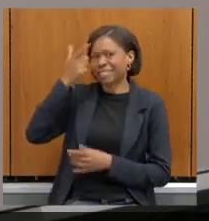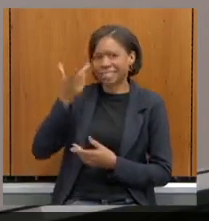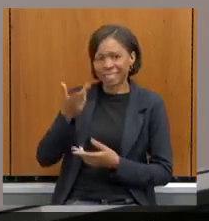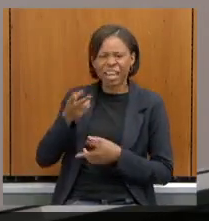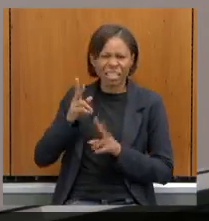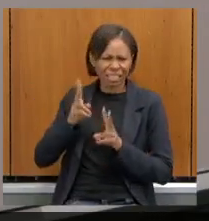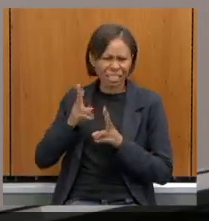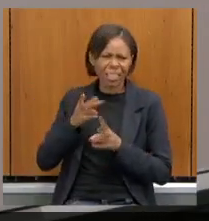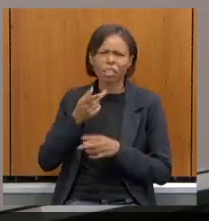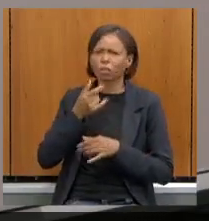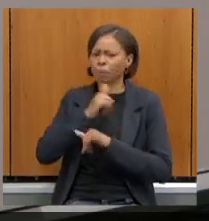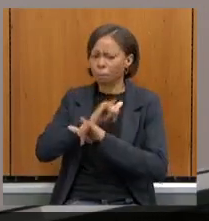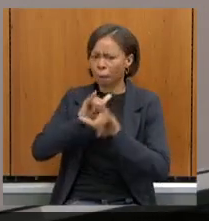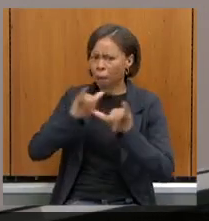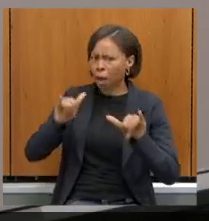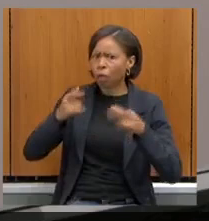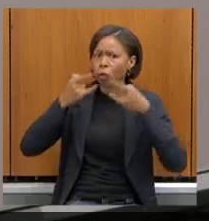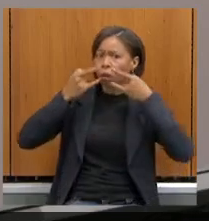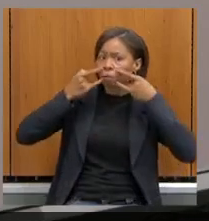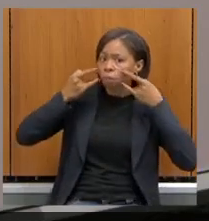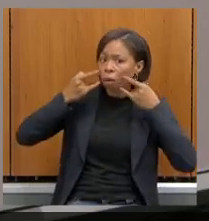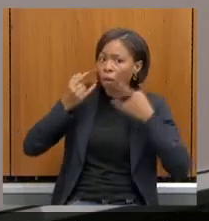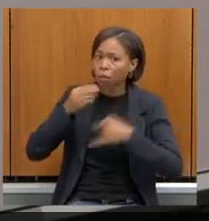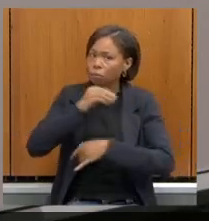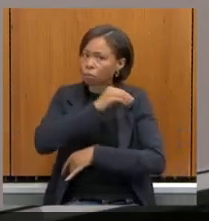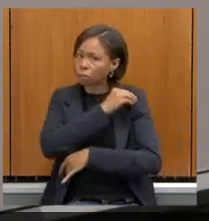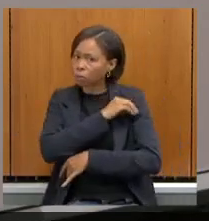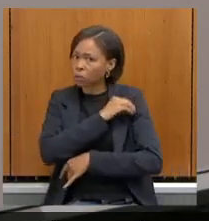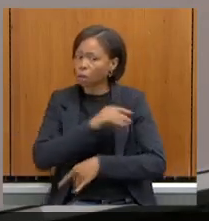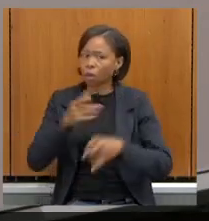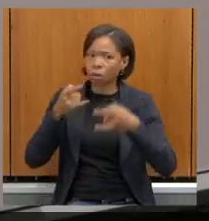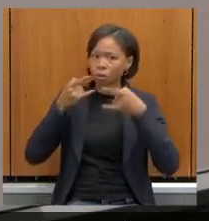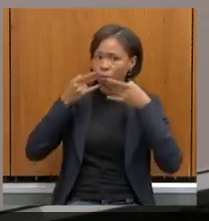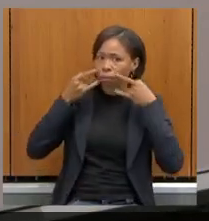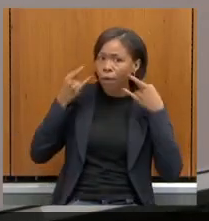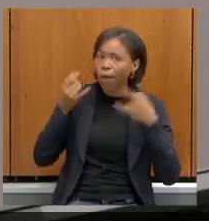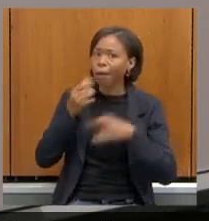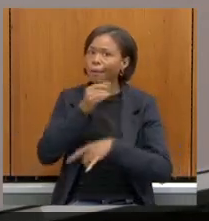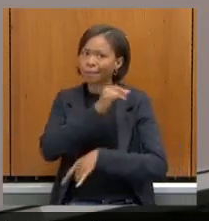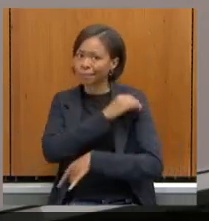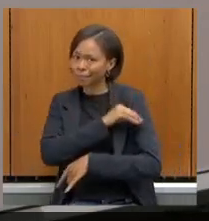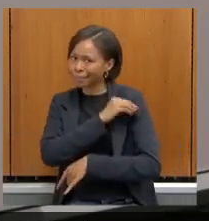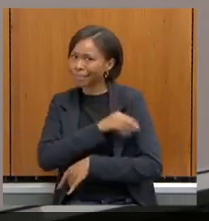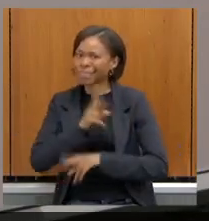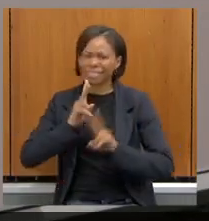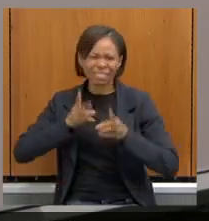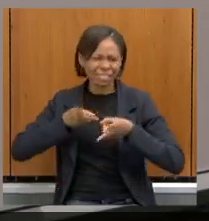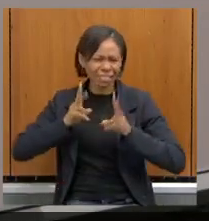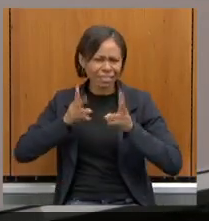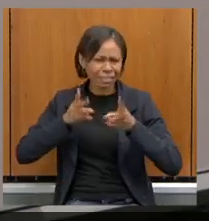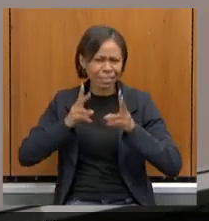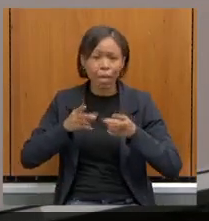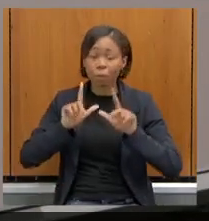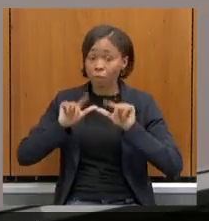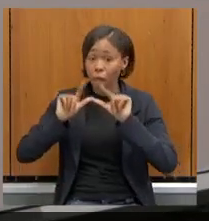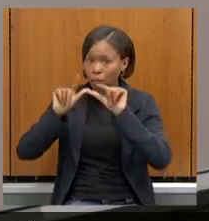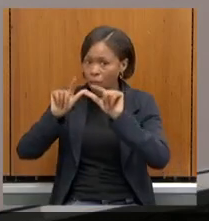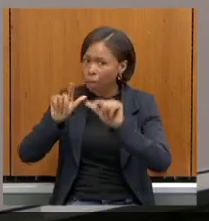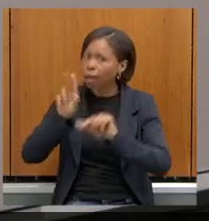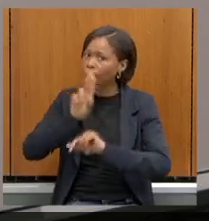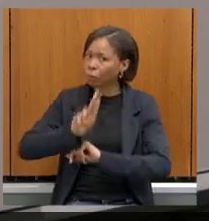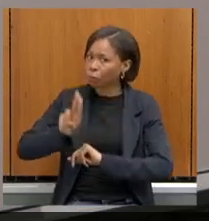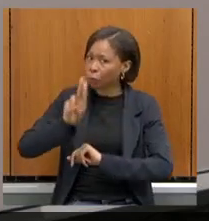álcool gel. Máscara e álcool gel. Se viajar, viaje seguro. Ao chegar num restaurante, use a